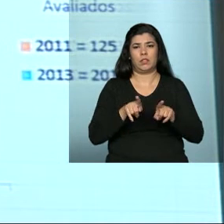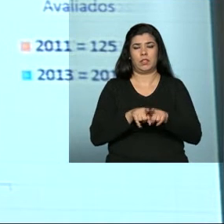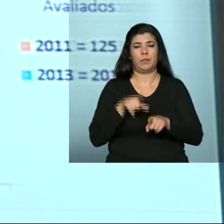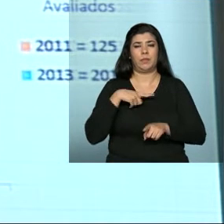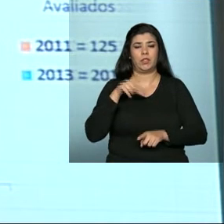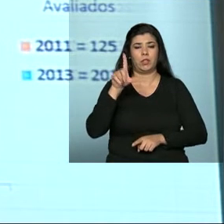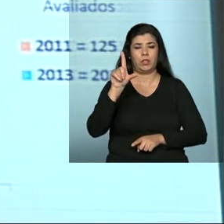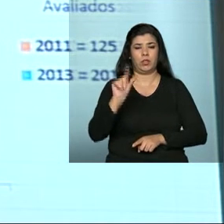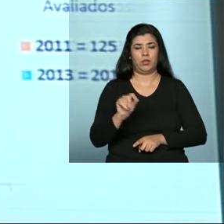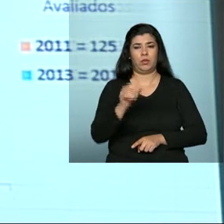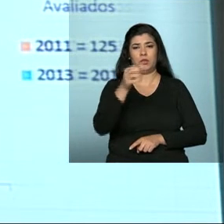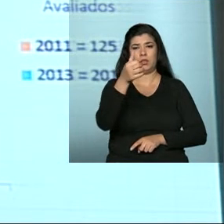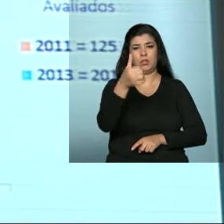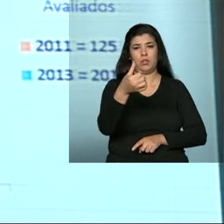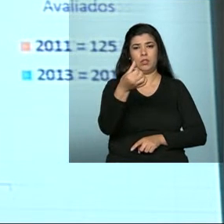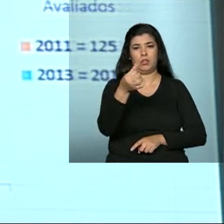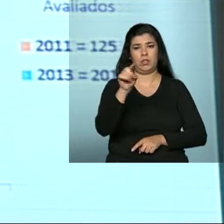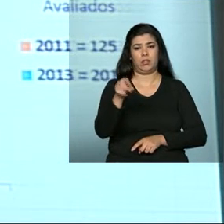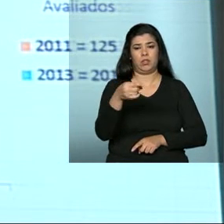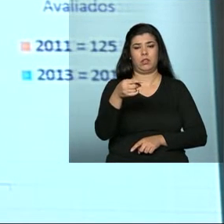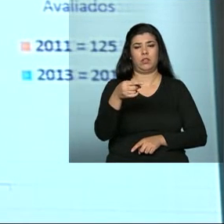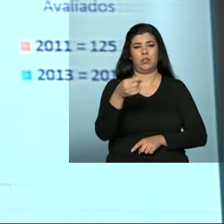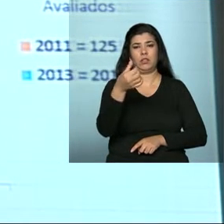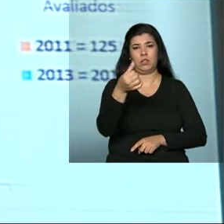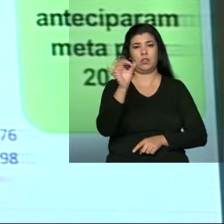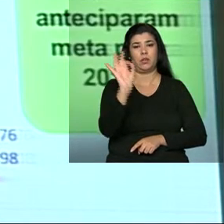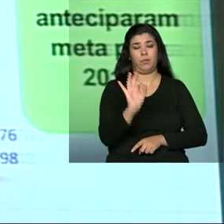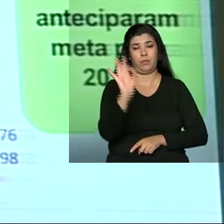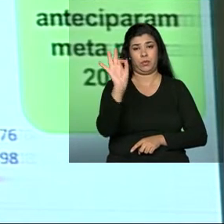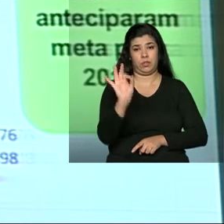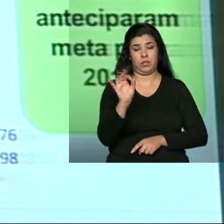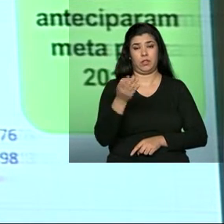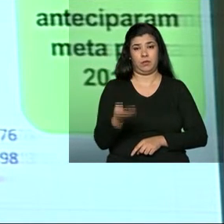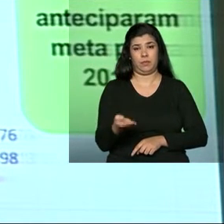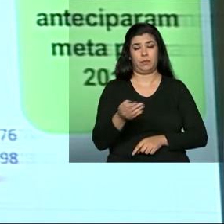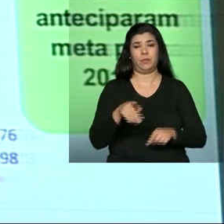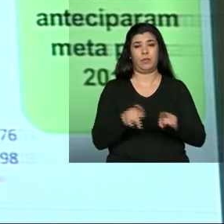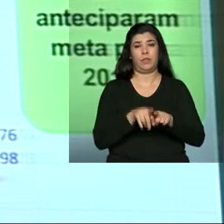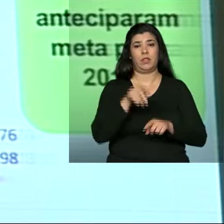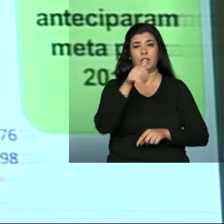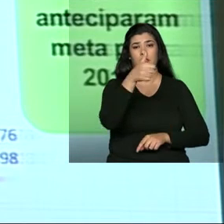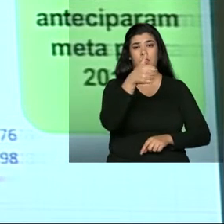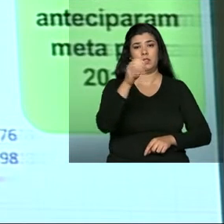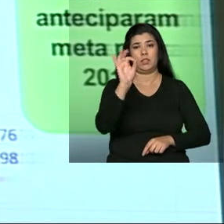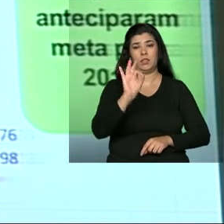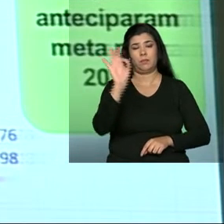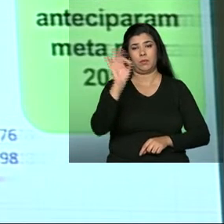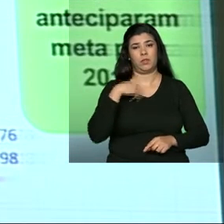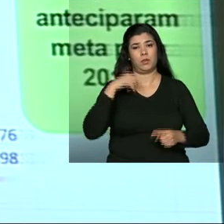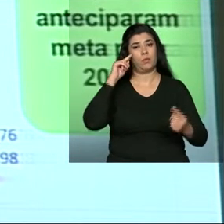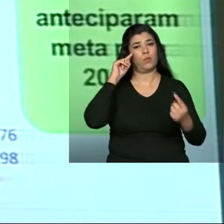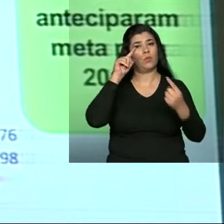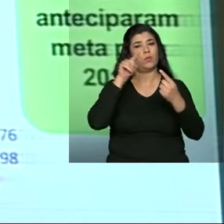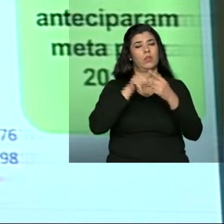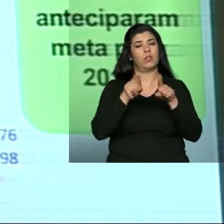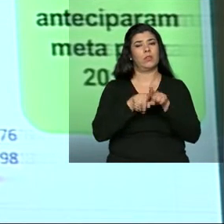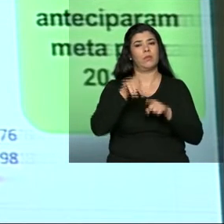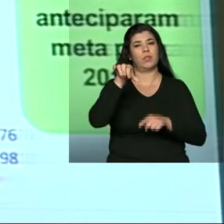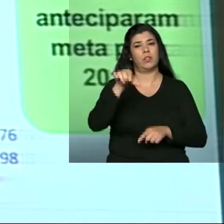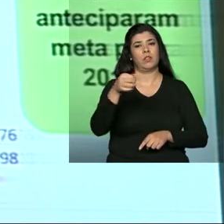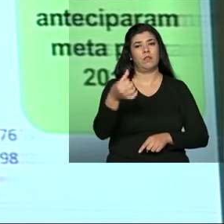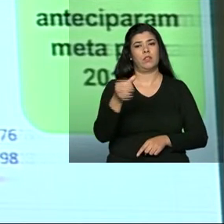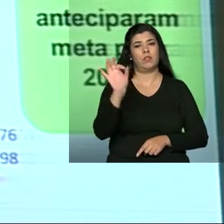de sódio de 16,6% nesses produtos. 100% atingiram a meta e